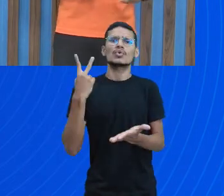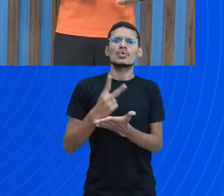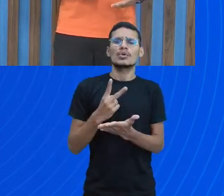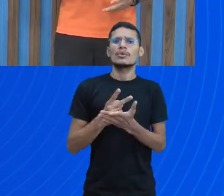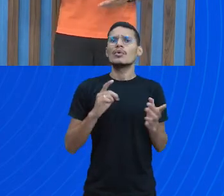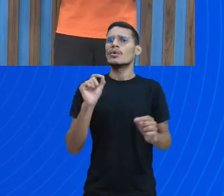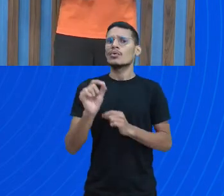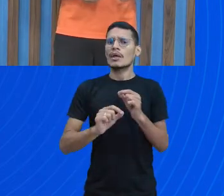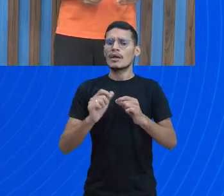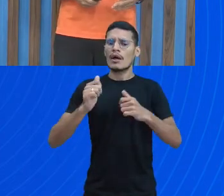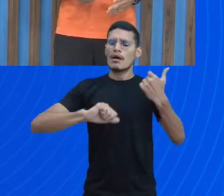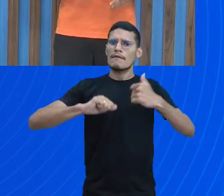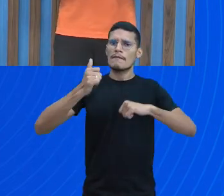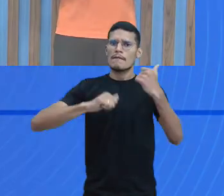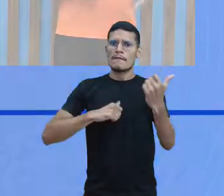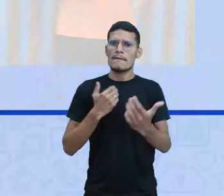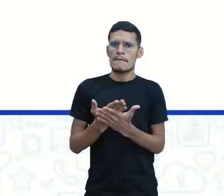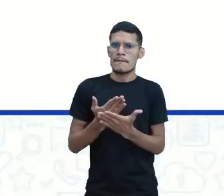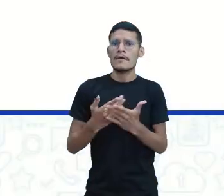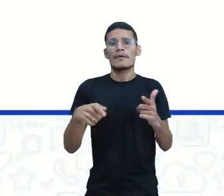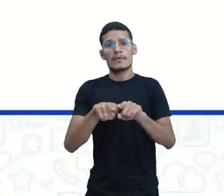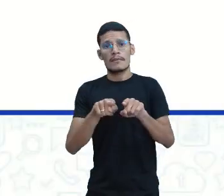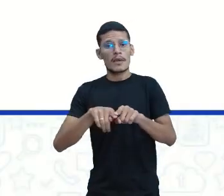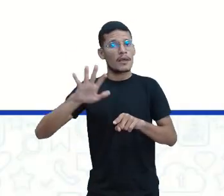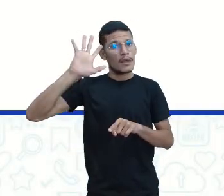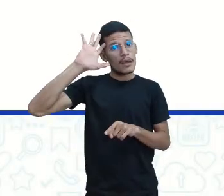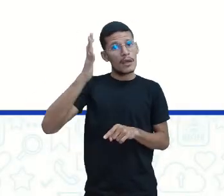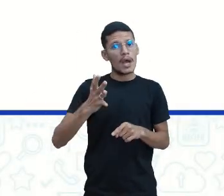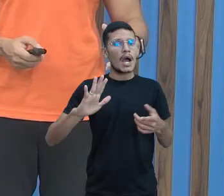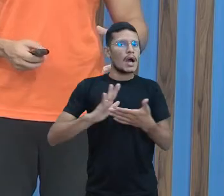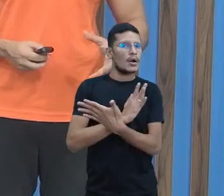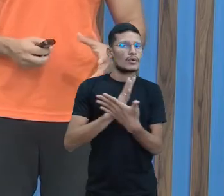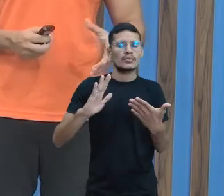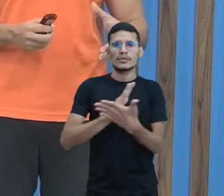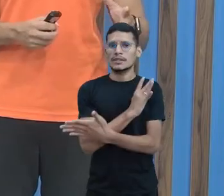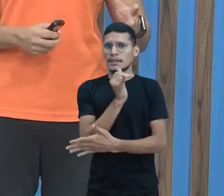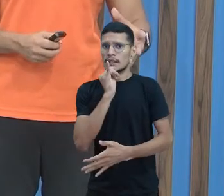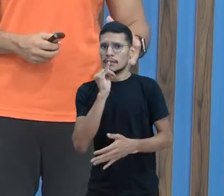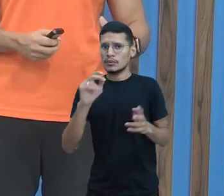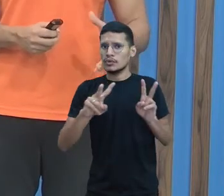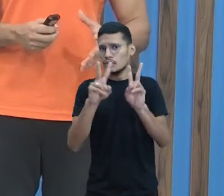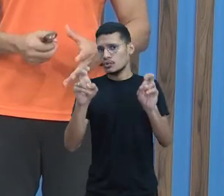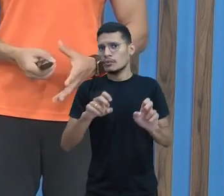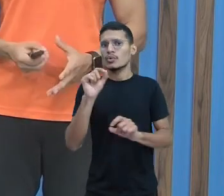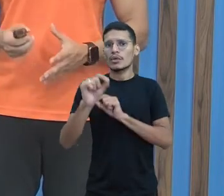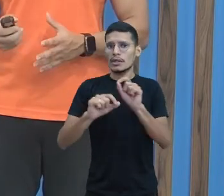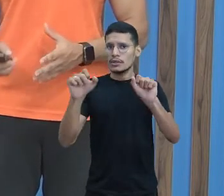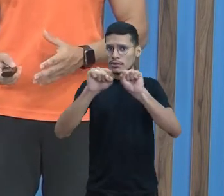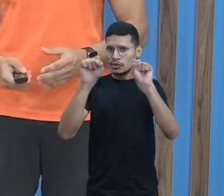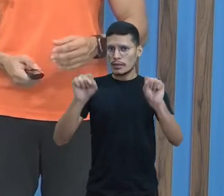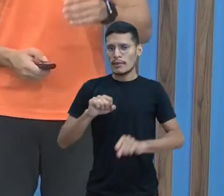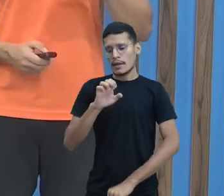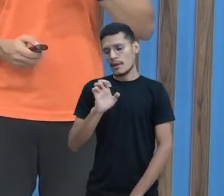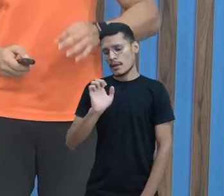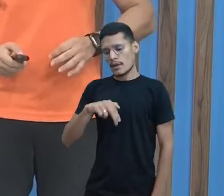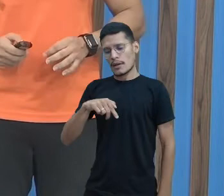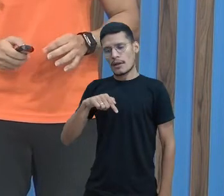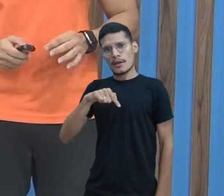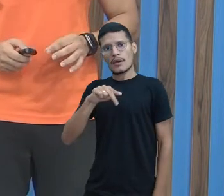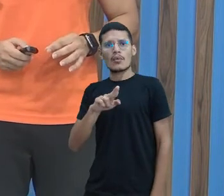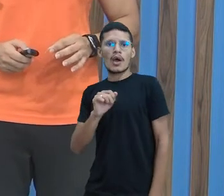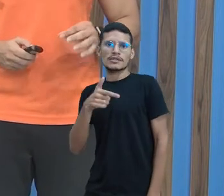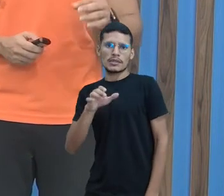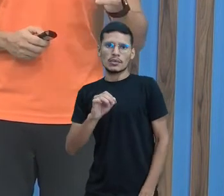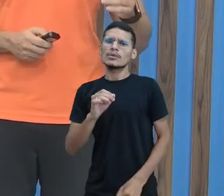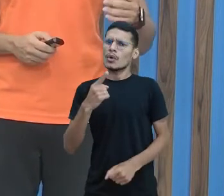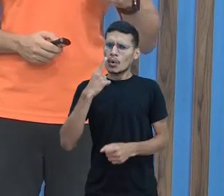aí verificando e resolvendo alguns exemplos referente a sistema de equação. Porque observa